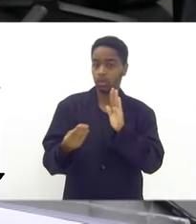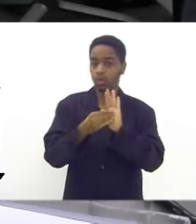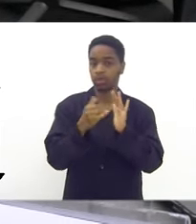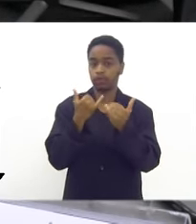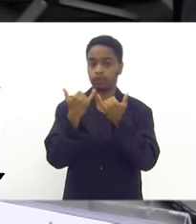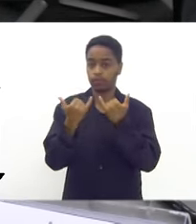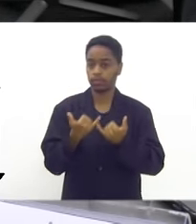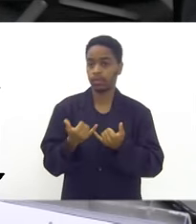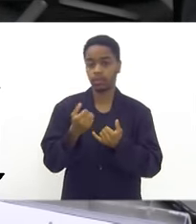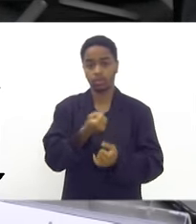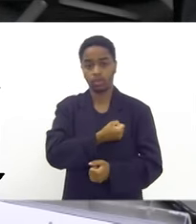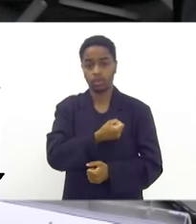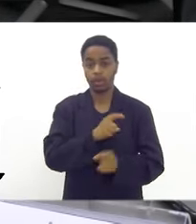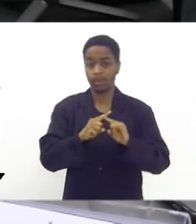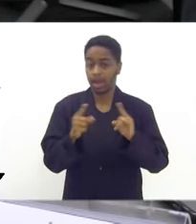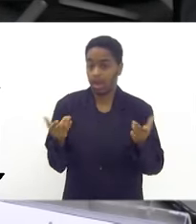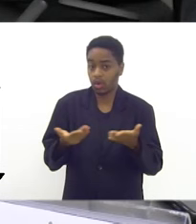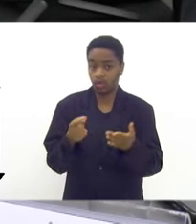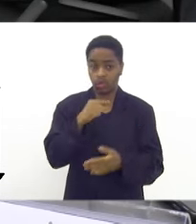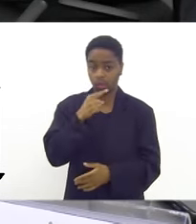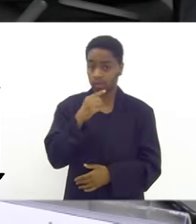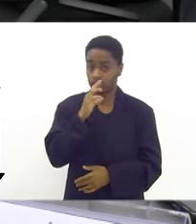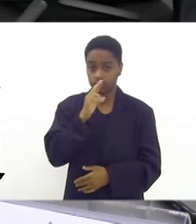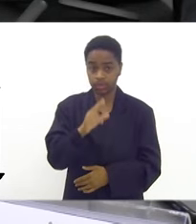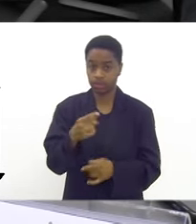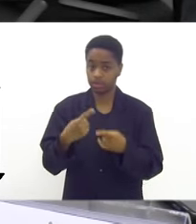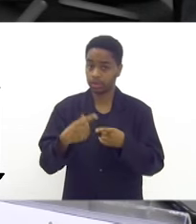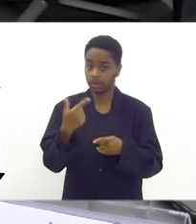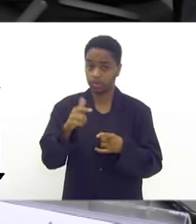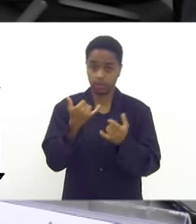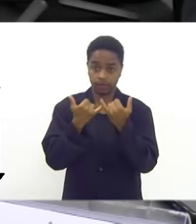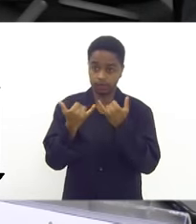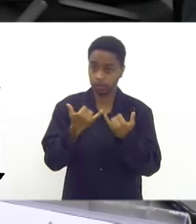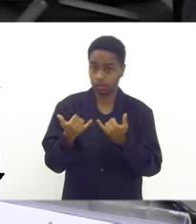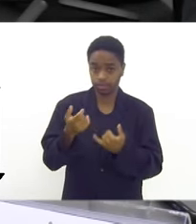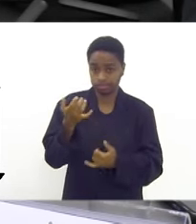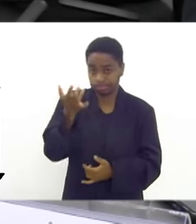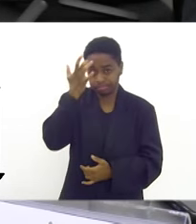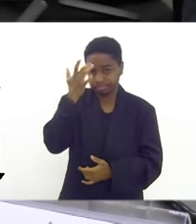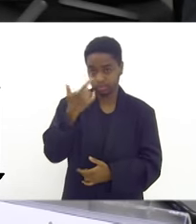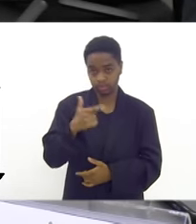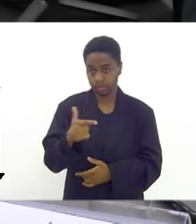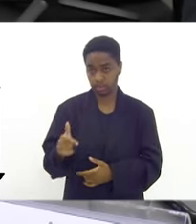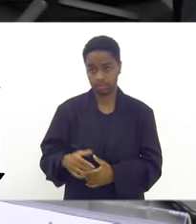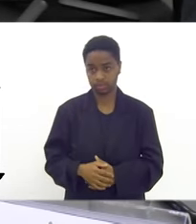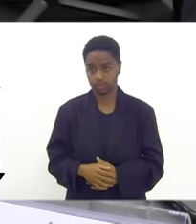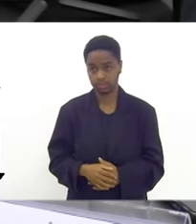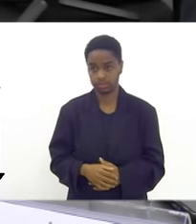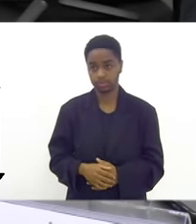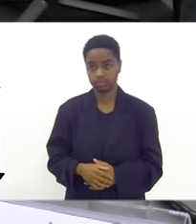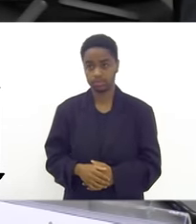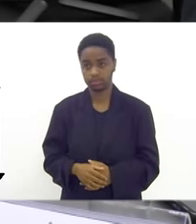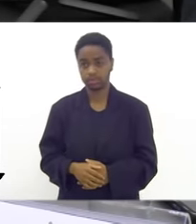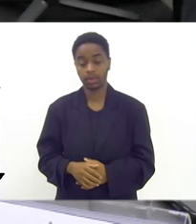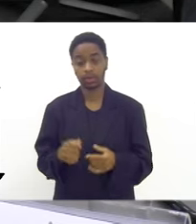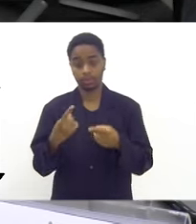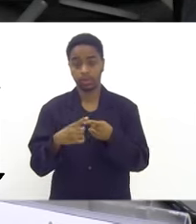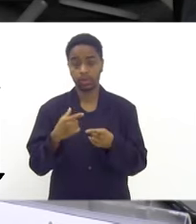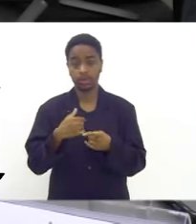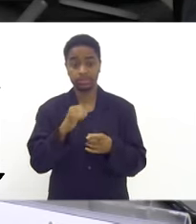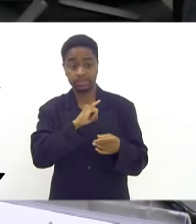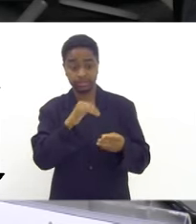dados eu não tenho aqui para responder porque eu não tenho esses dados de cabeça Sec vai fazer isso sim porque aí eu consigo